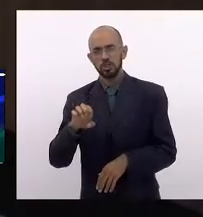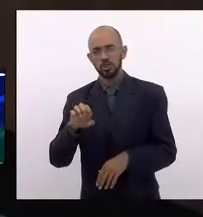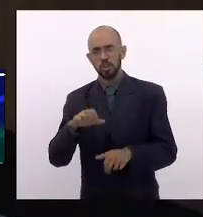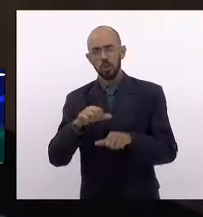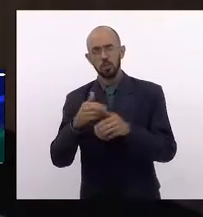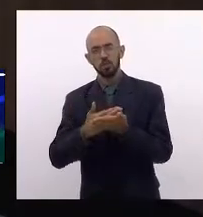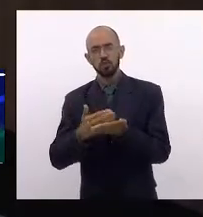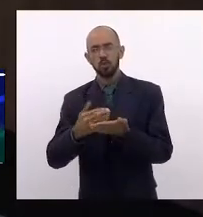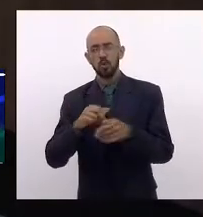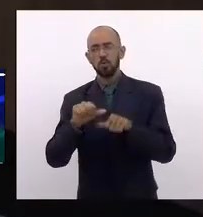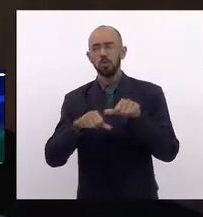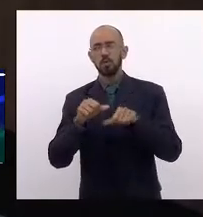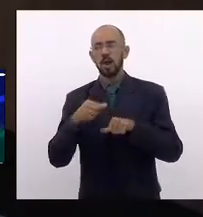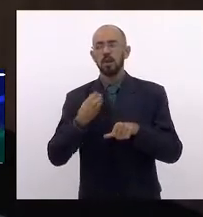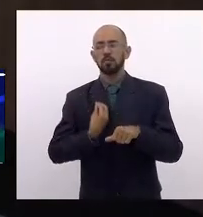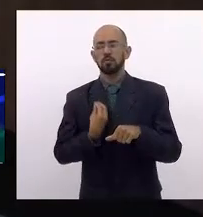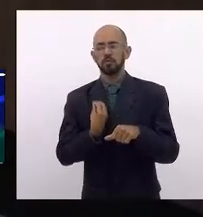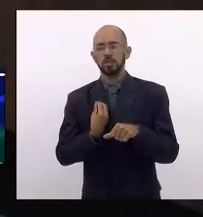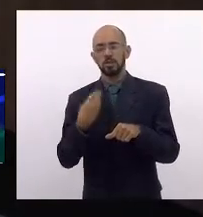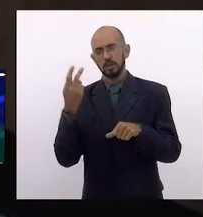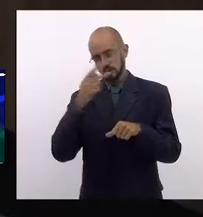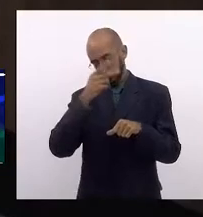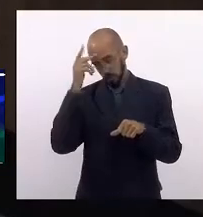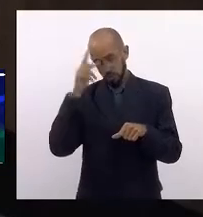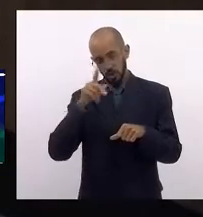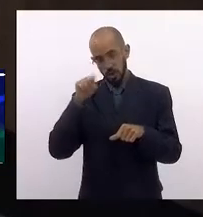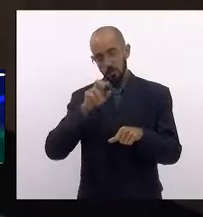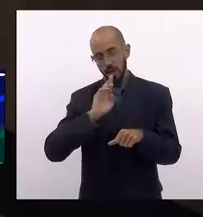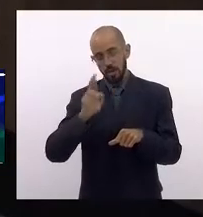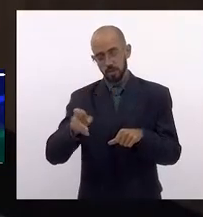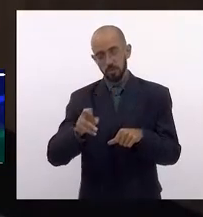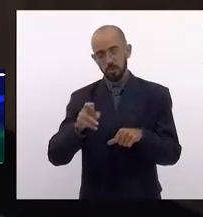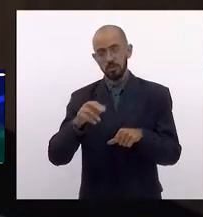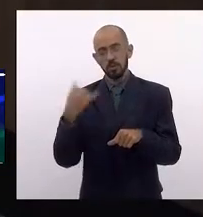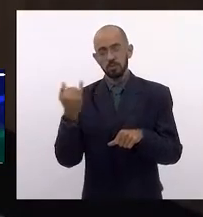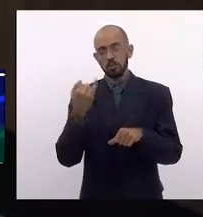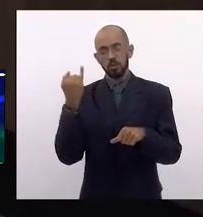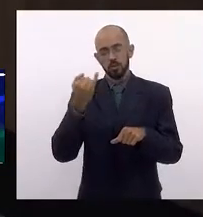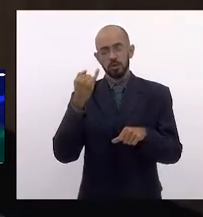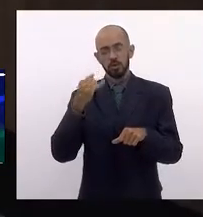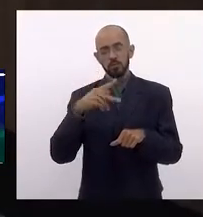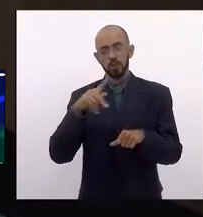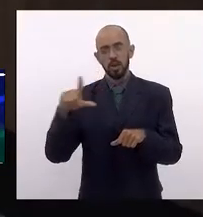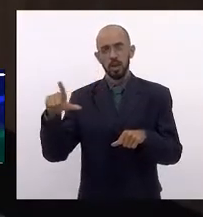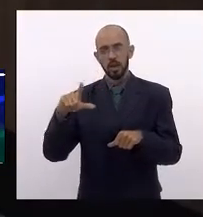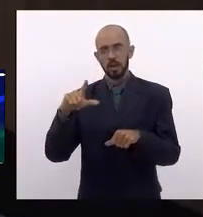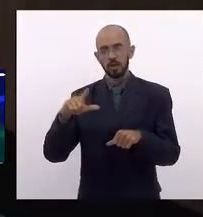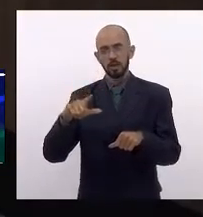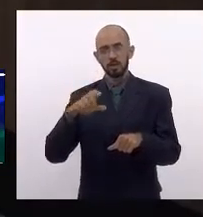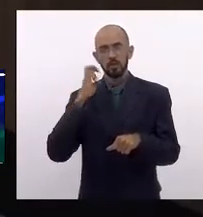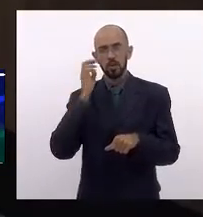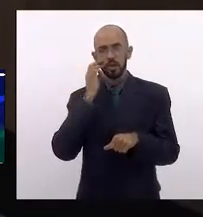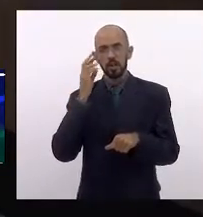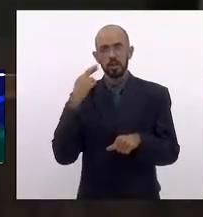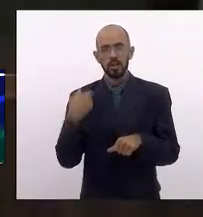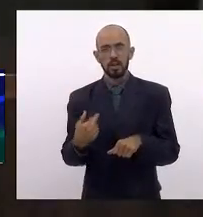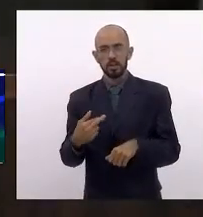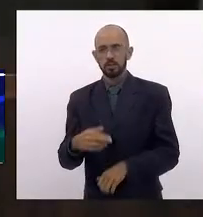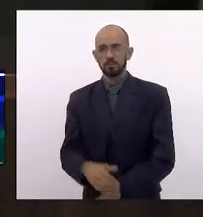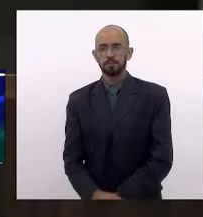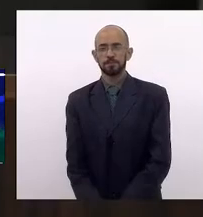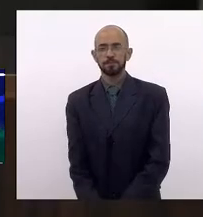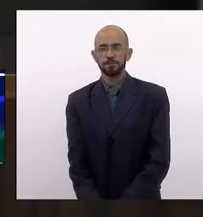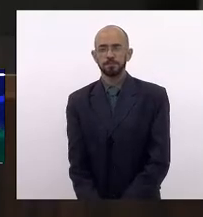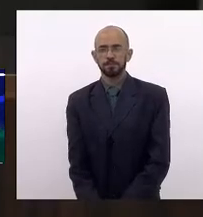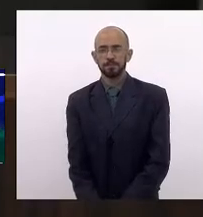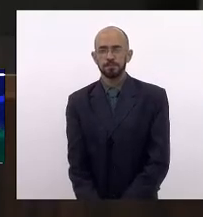vida das pessoas e é uma resposta efetiva esse importante projeto apresentado pelo Deputado waldeck adaptar da Renata Oi ok